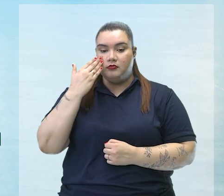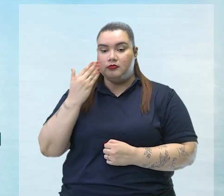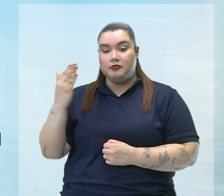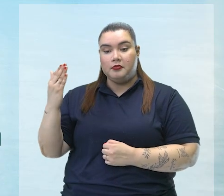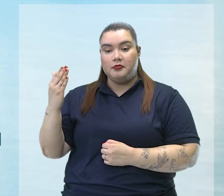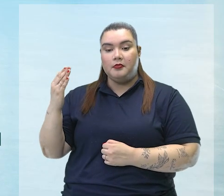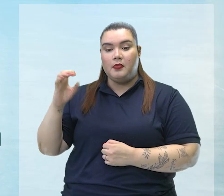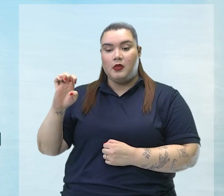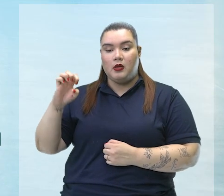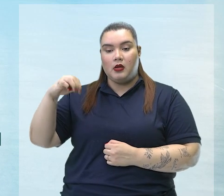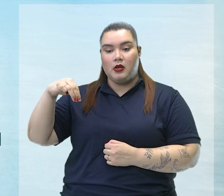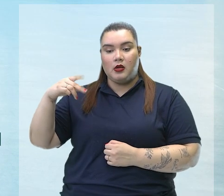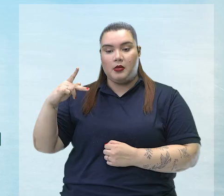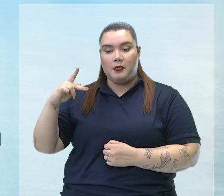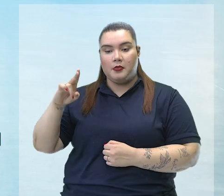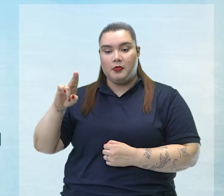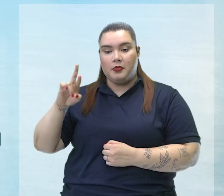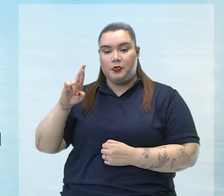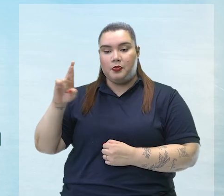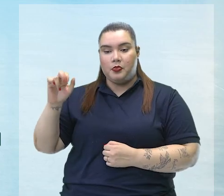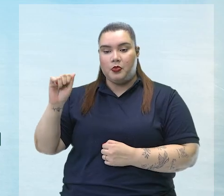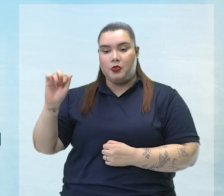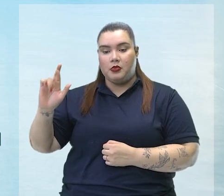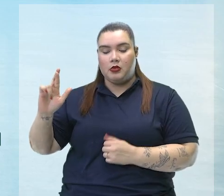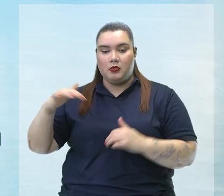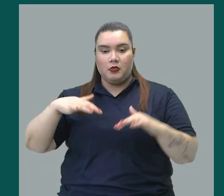Push, empurrar.